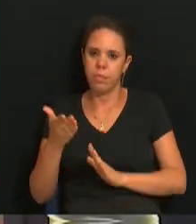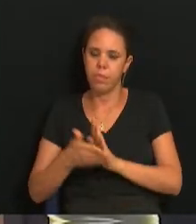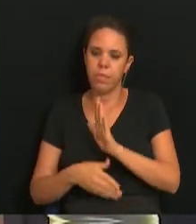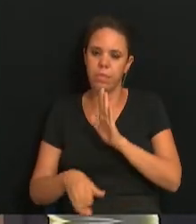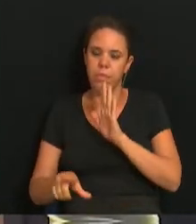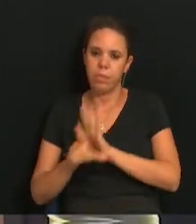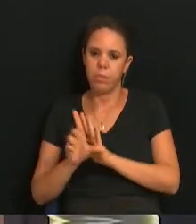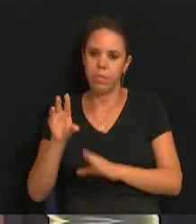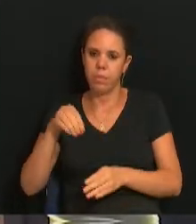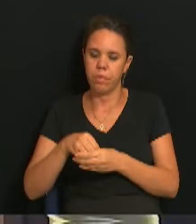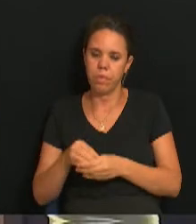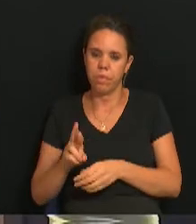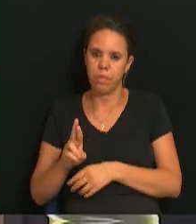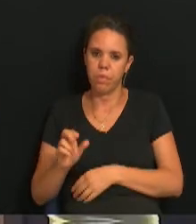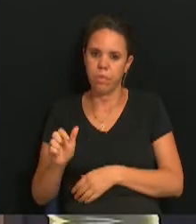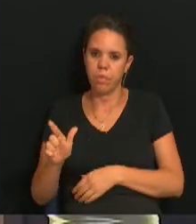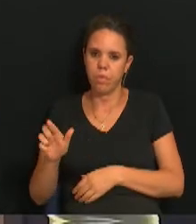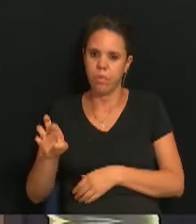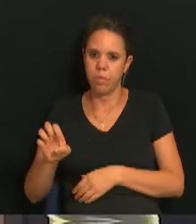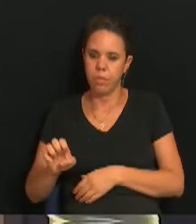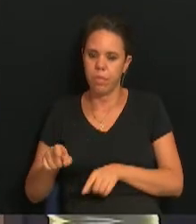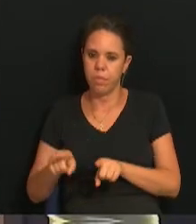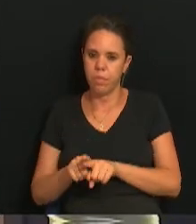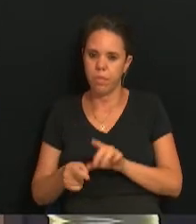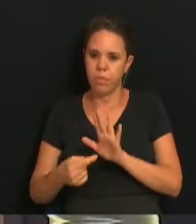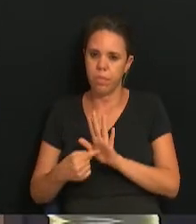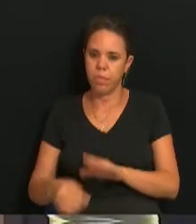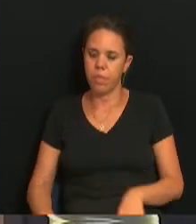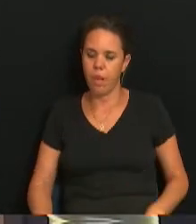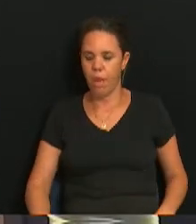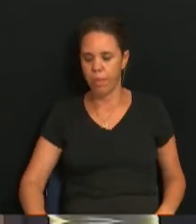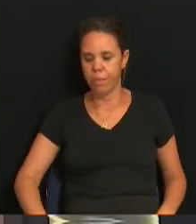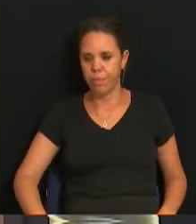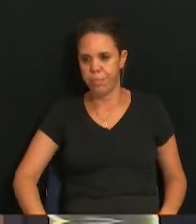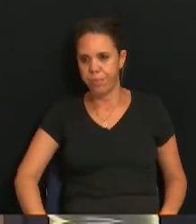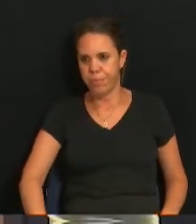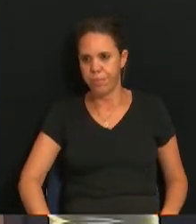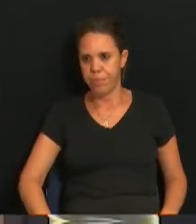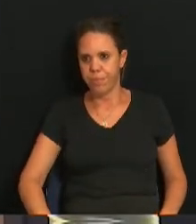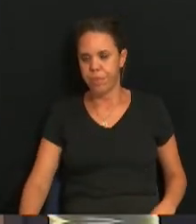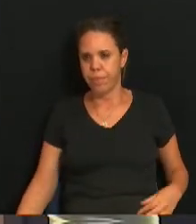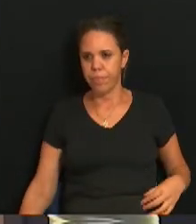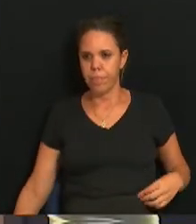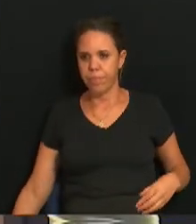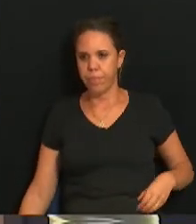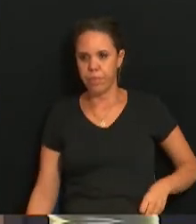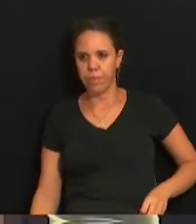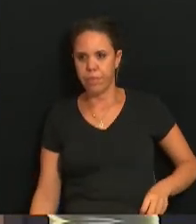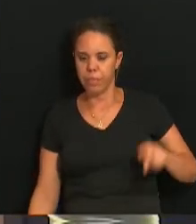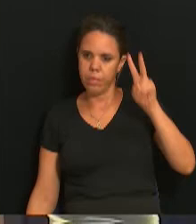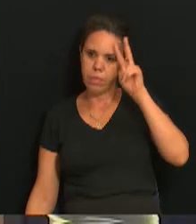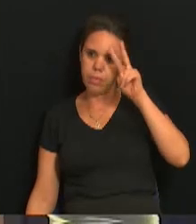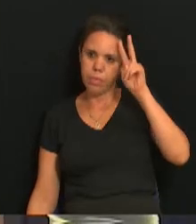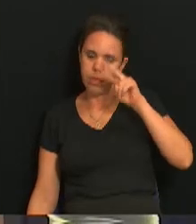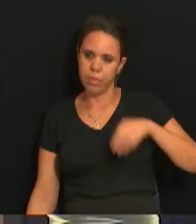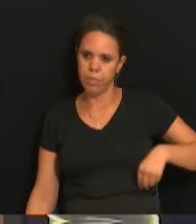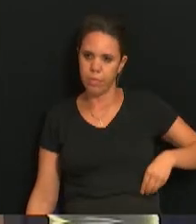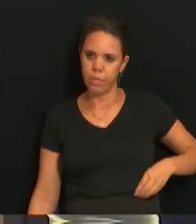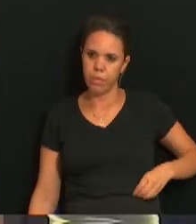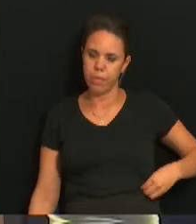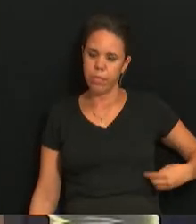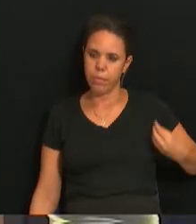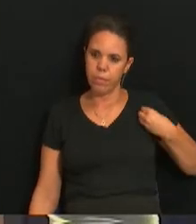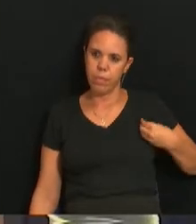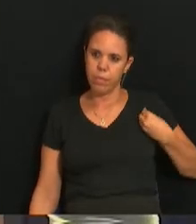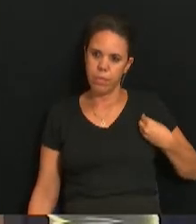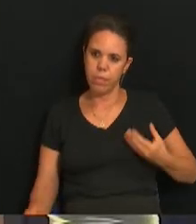doutor Alexandre também nos apresentou. Então, eu lembro de uma das vezes que eu estive com o